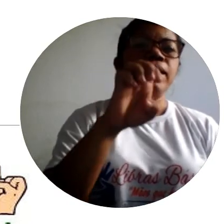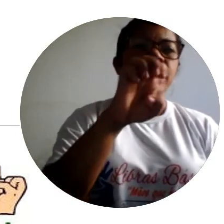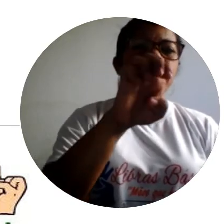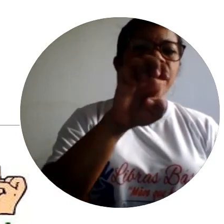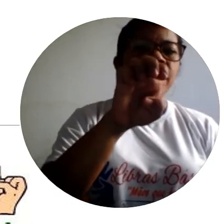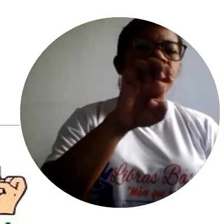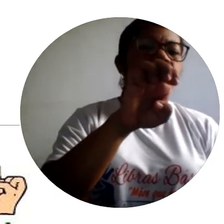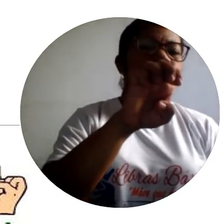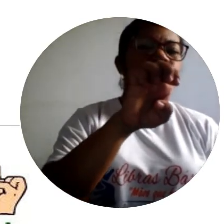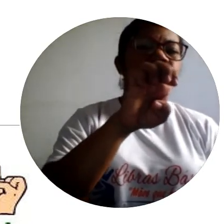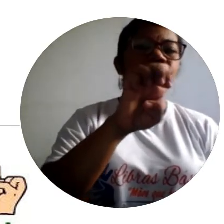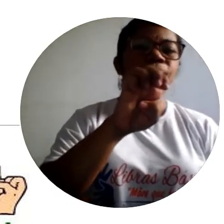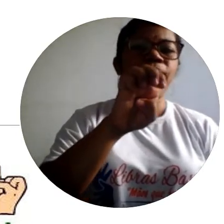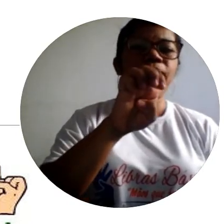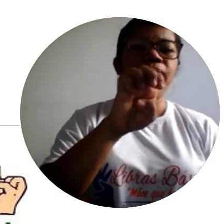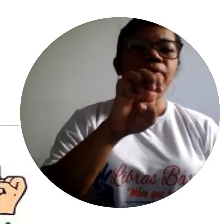Letra E.